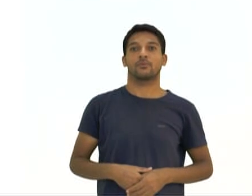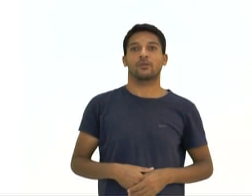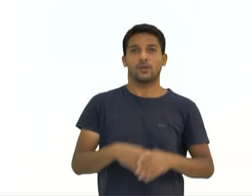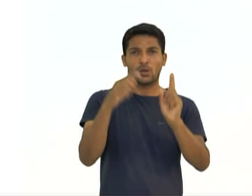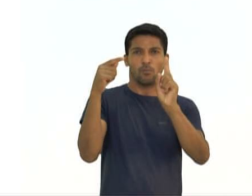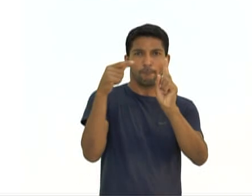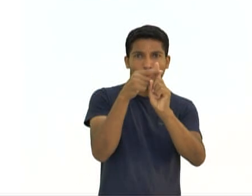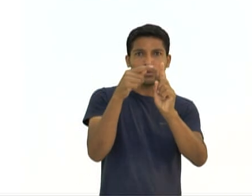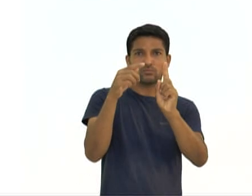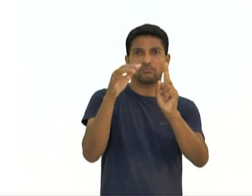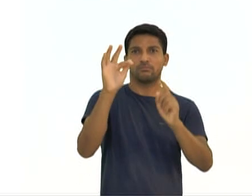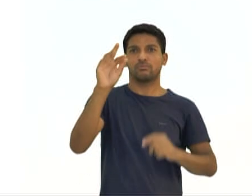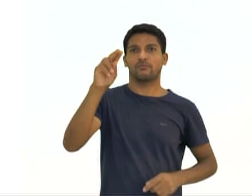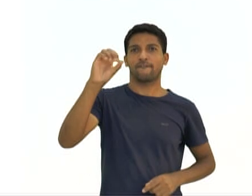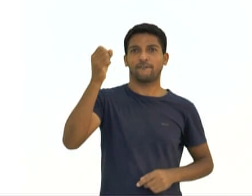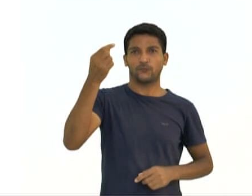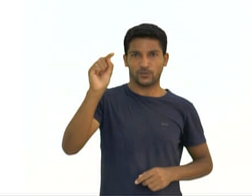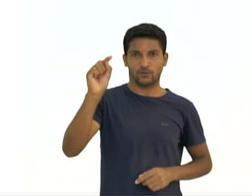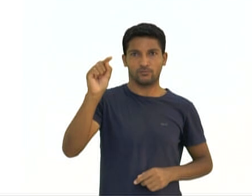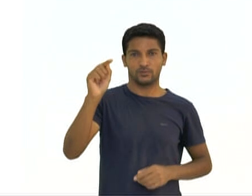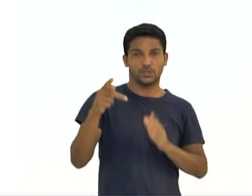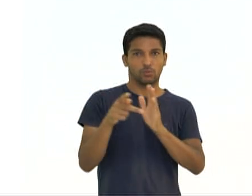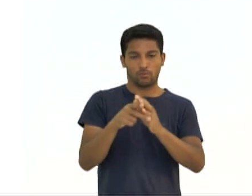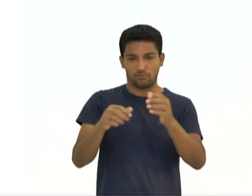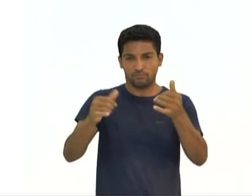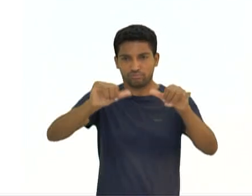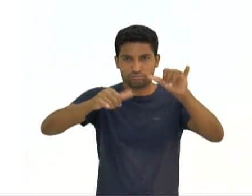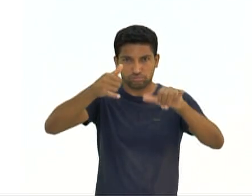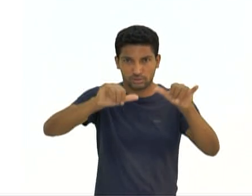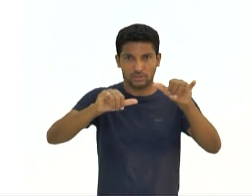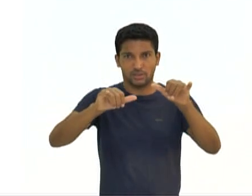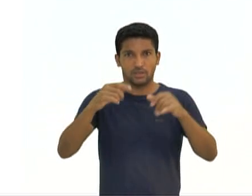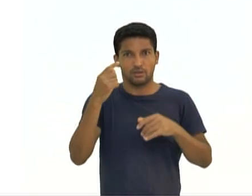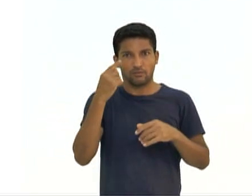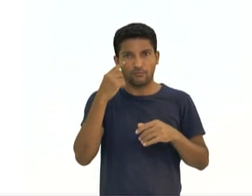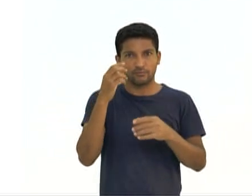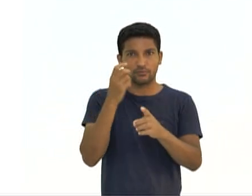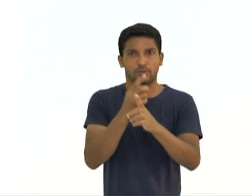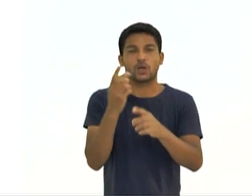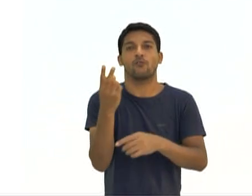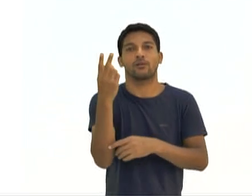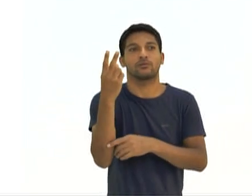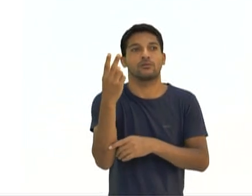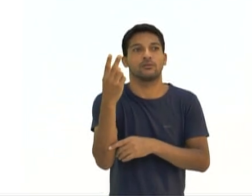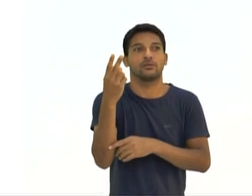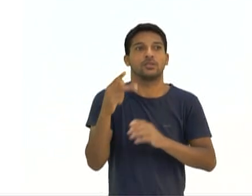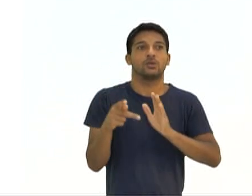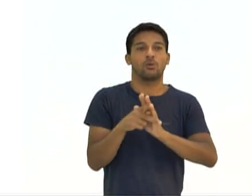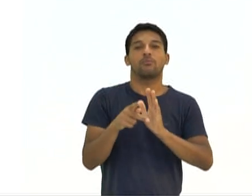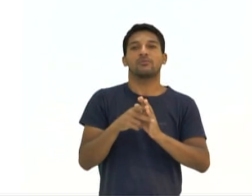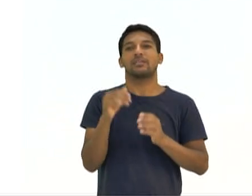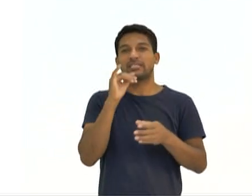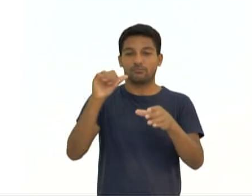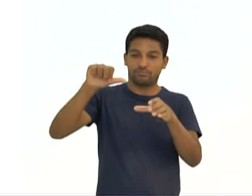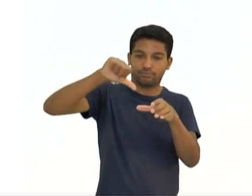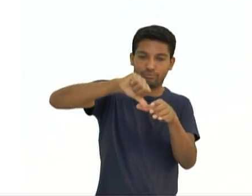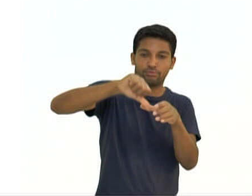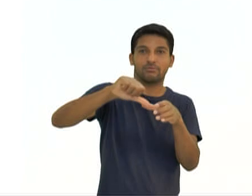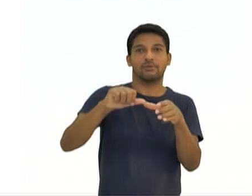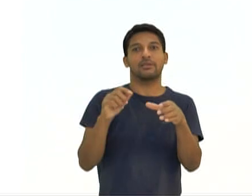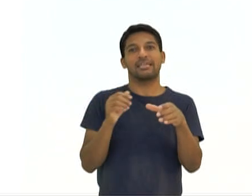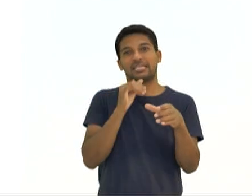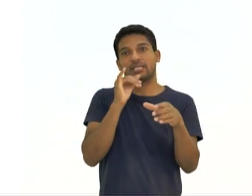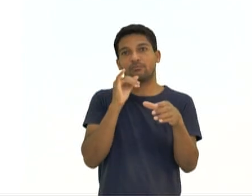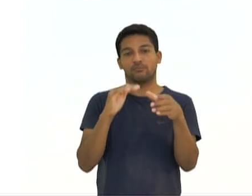de uma substância X encontrou um valor menor que o tabelado para aquela substância. Então, eu coloquei uma substância que tem um tanto